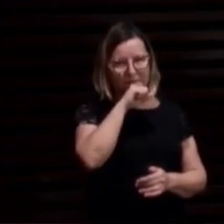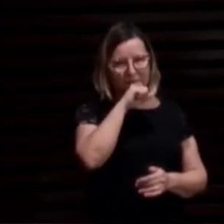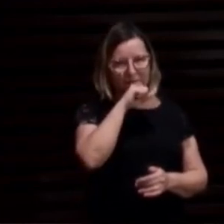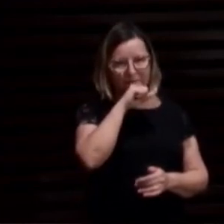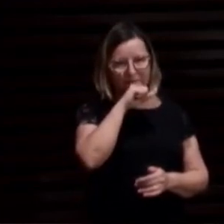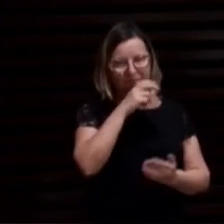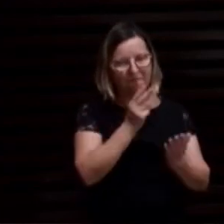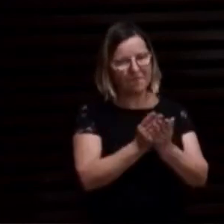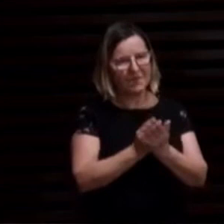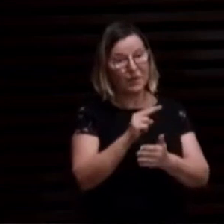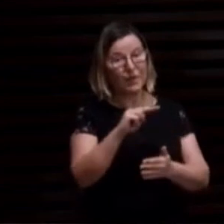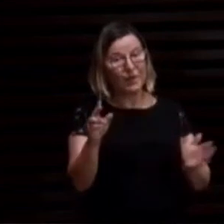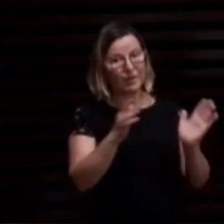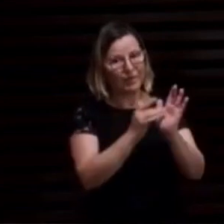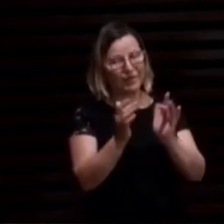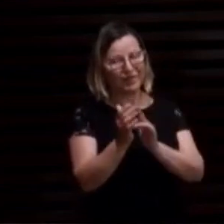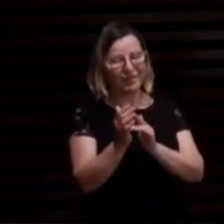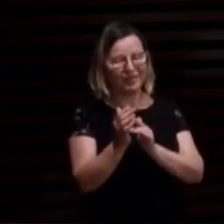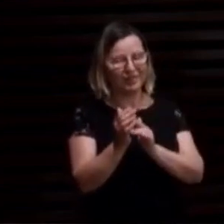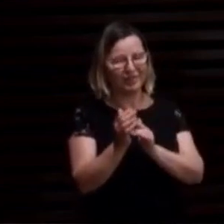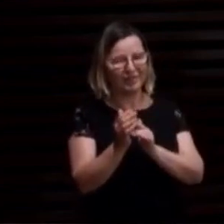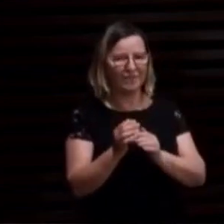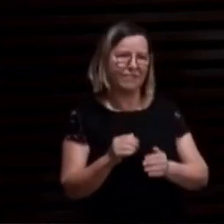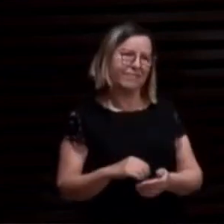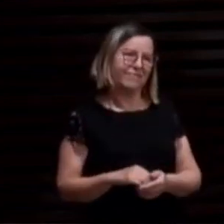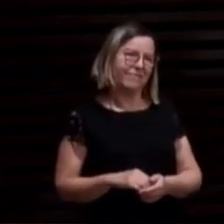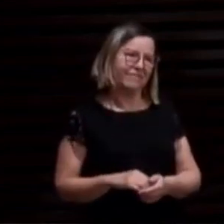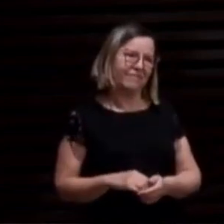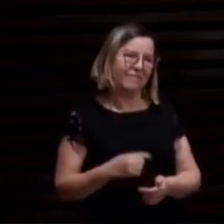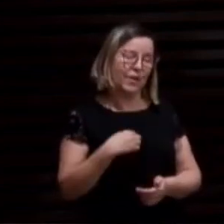O mesmo nome que Jesus se dava, eu sou o filho do pai.